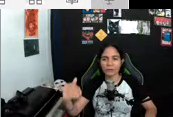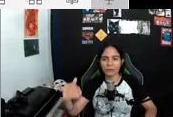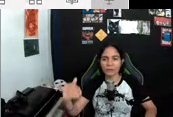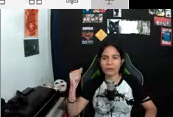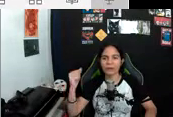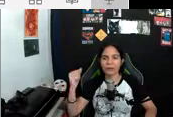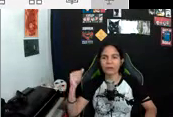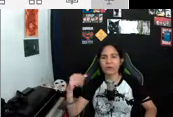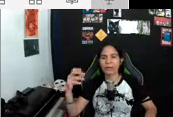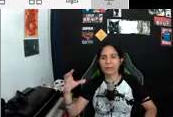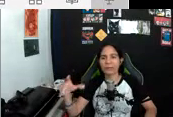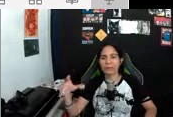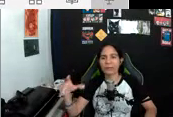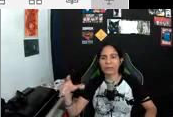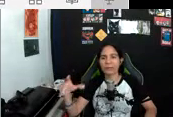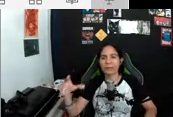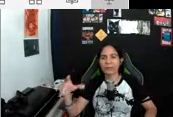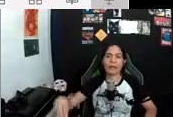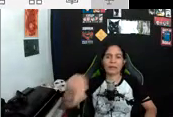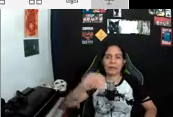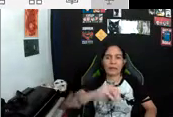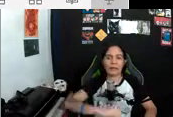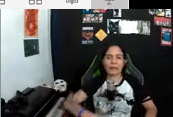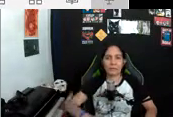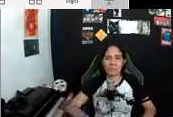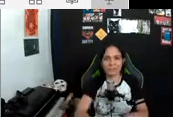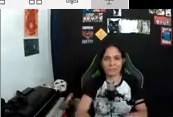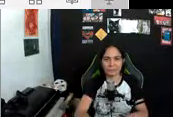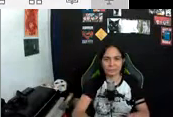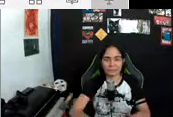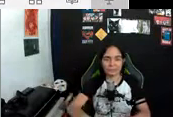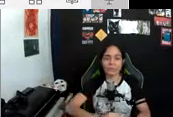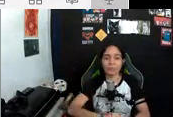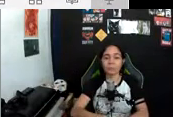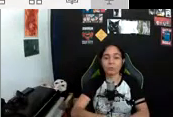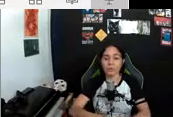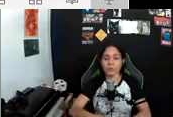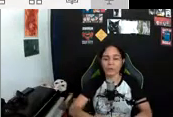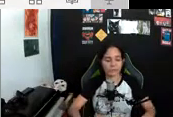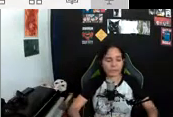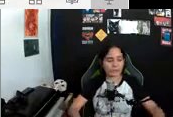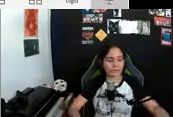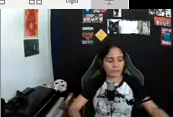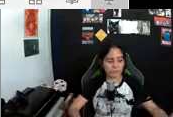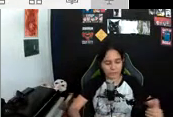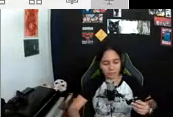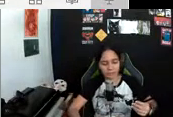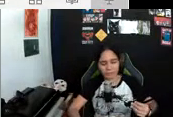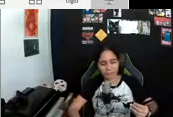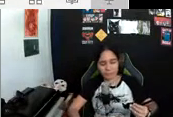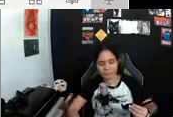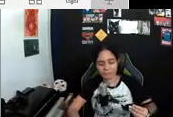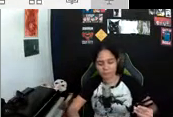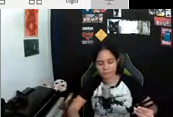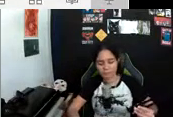anos de formação para atuar naquele país. Por que isso? Vocês sabem